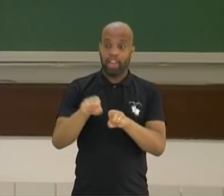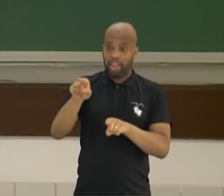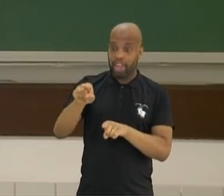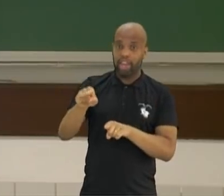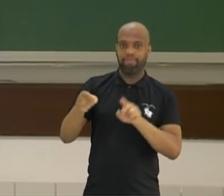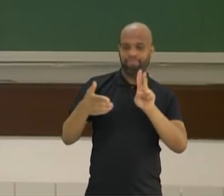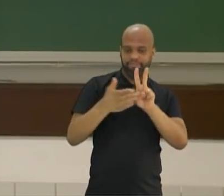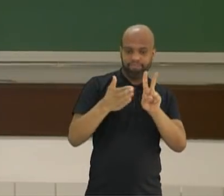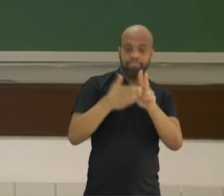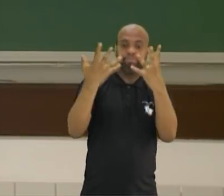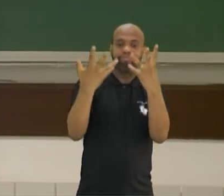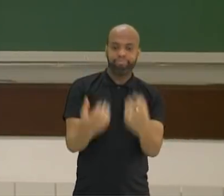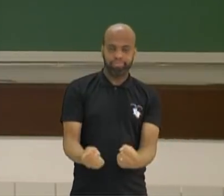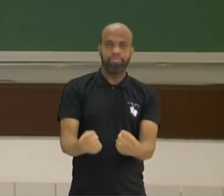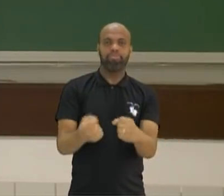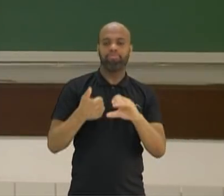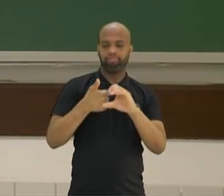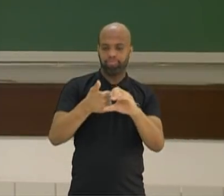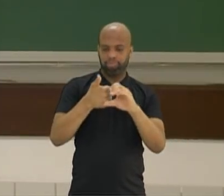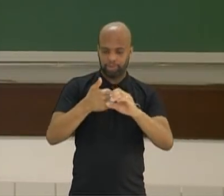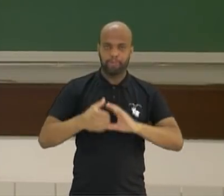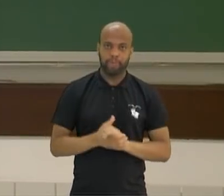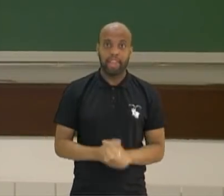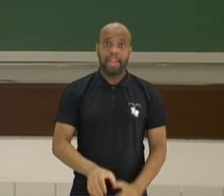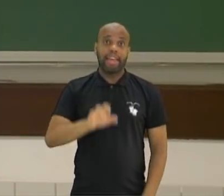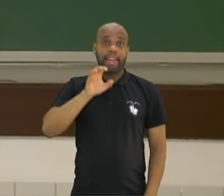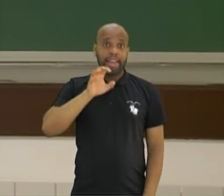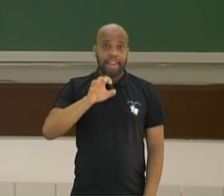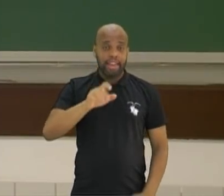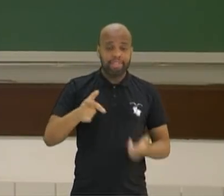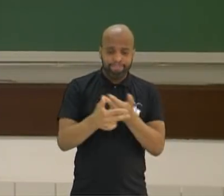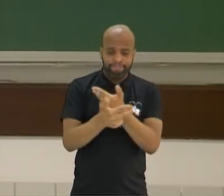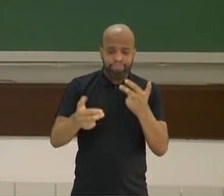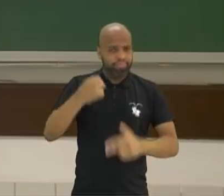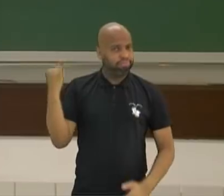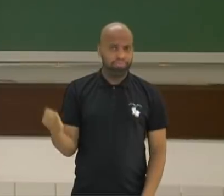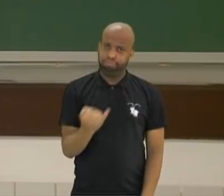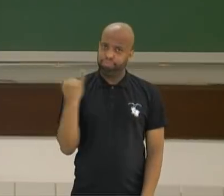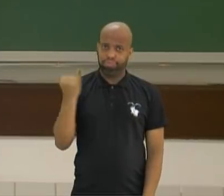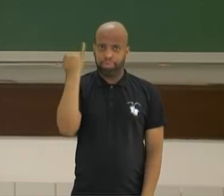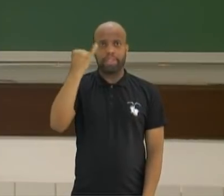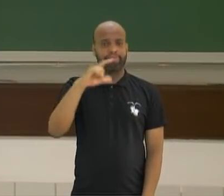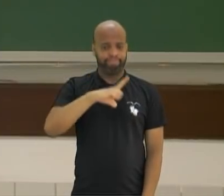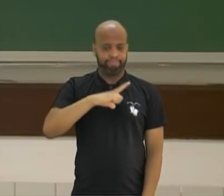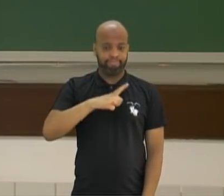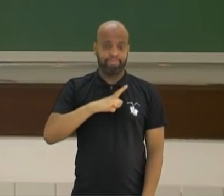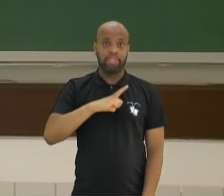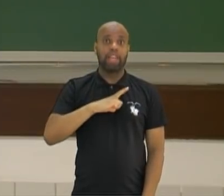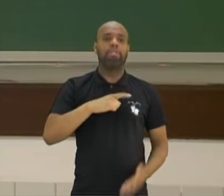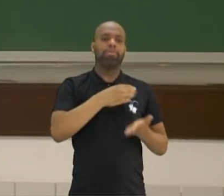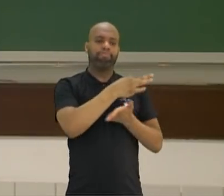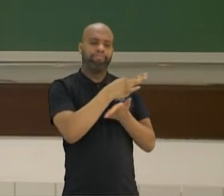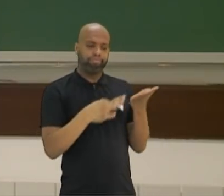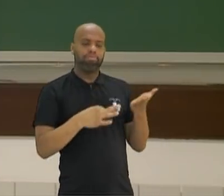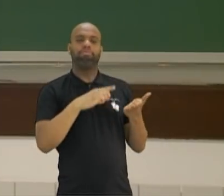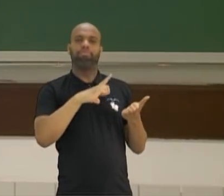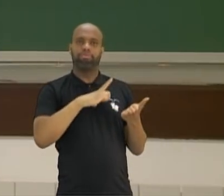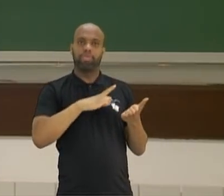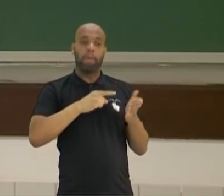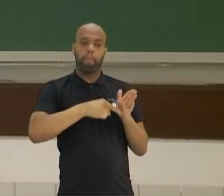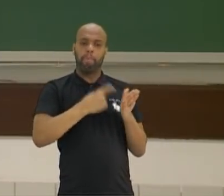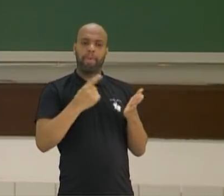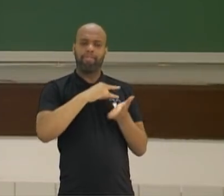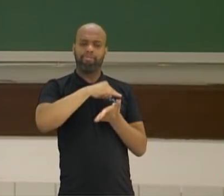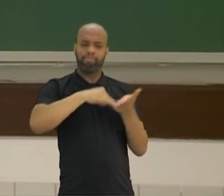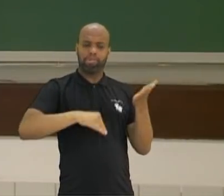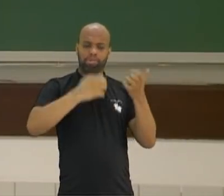indígenas ao cristianismo. Essas eram as coisas importantes que nessa carta é apresentado, que é o primeiro documento